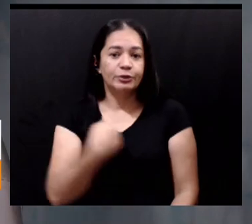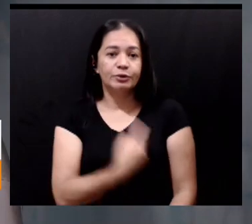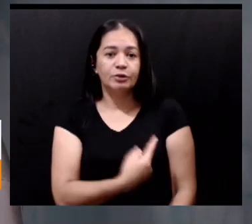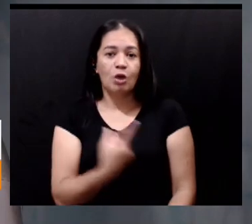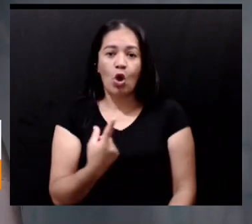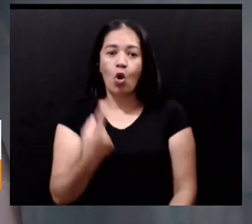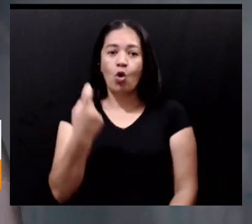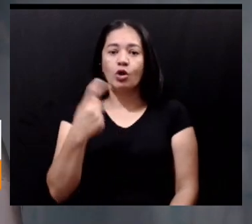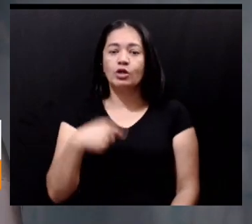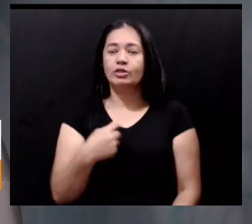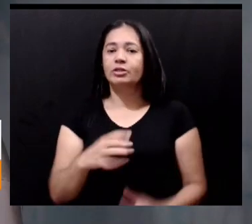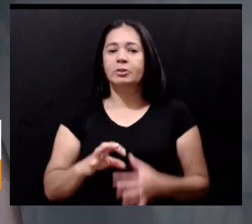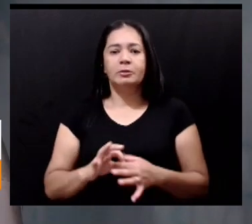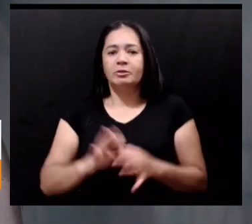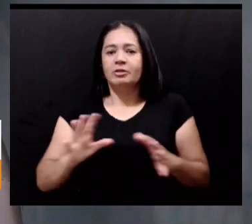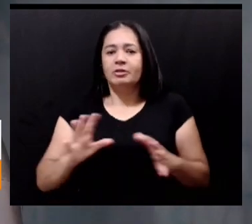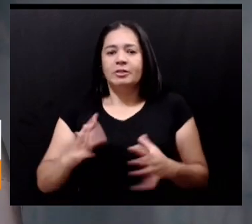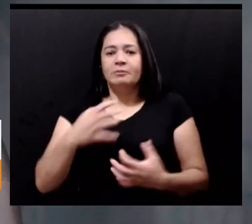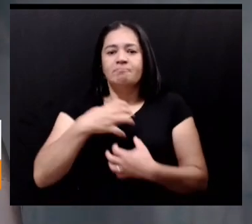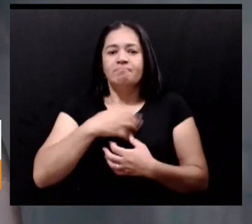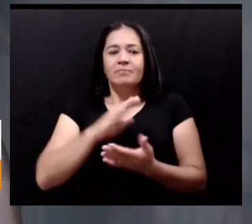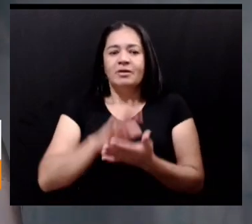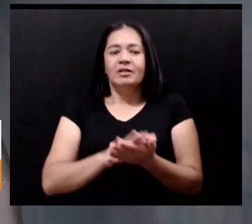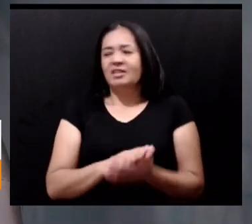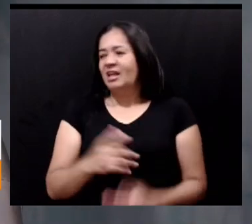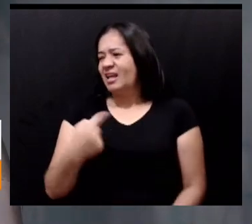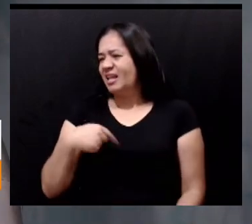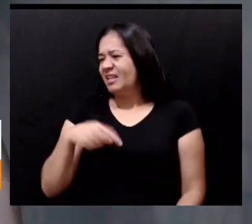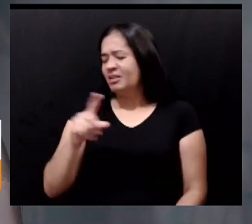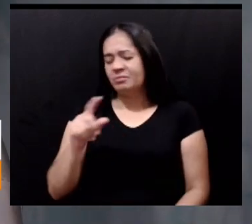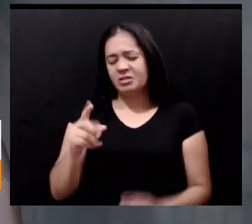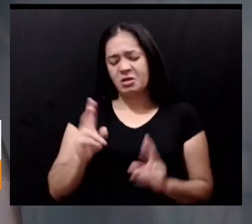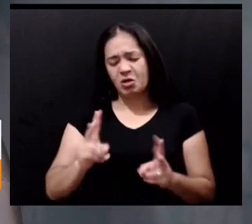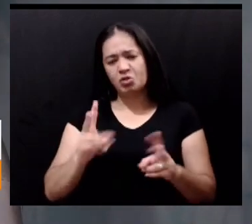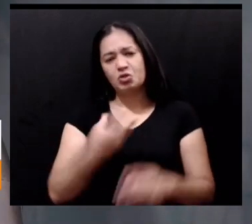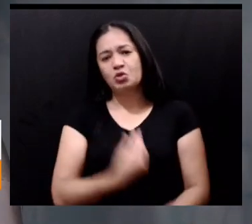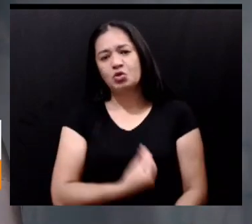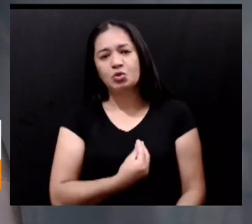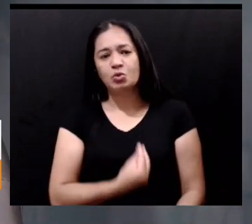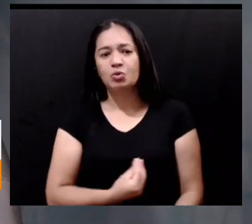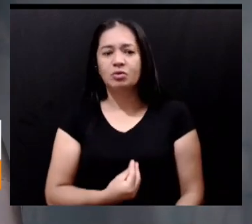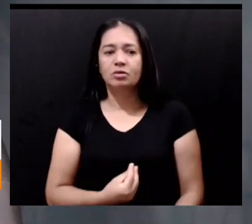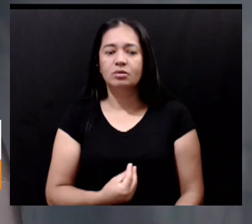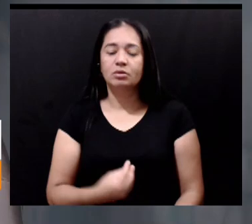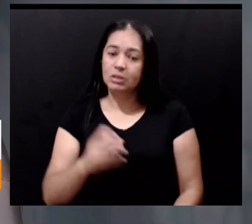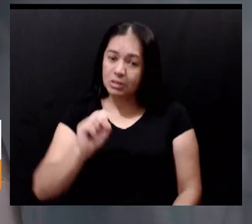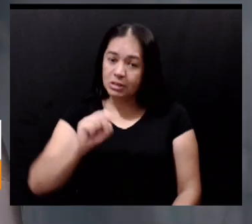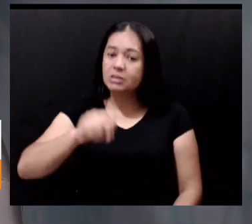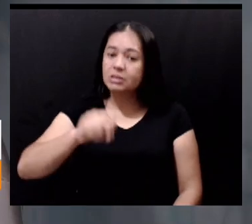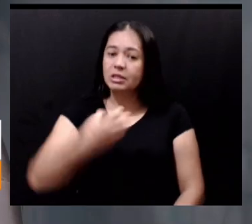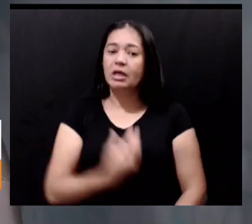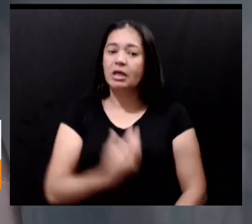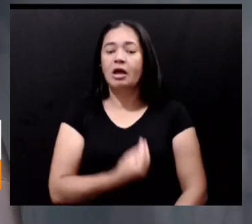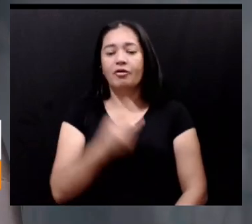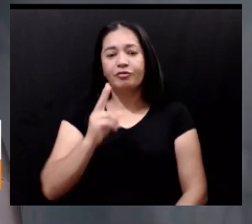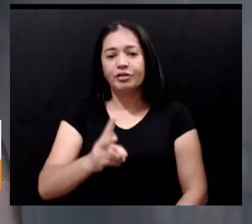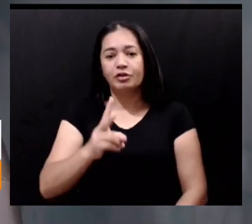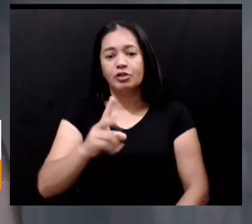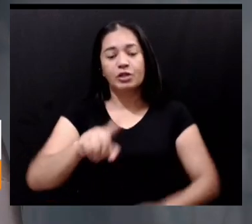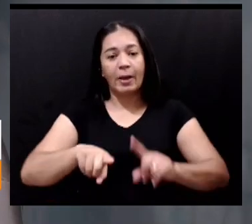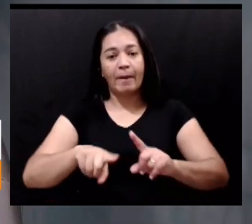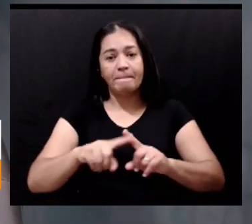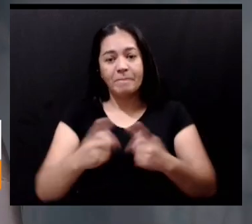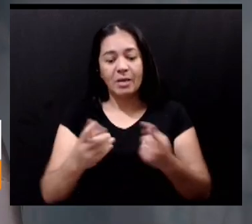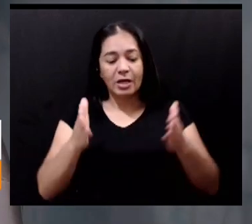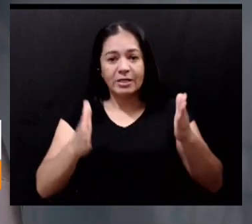autoriza a sentir. "Ah, não, mas eu tenho que seguir. Ah, mas a vida continua". E sim, a Uhum. vida continua, mas naquele momento o que eu estou sentindo é